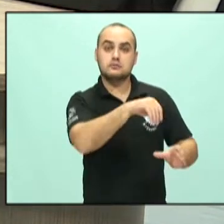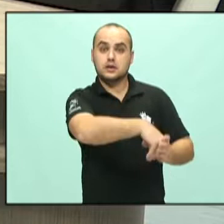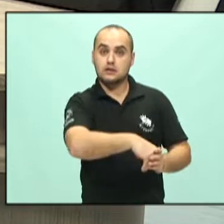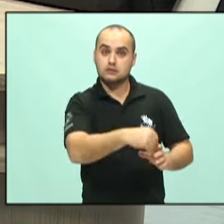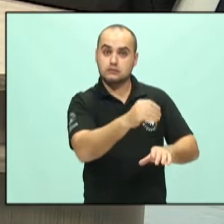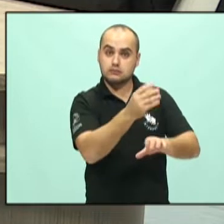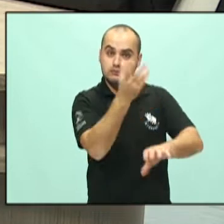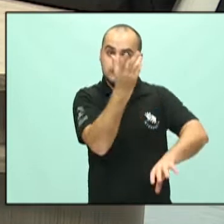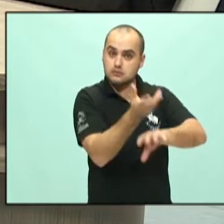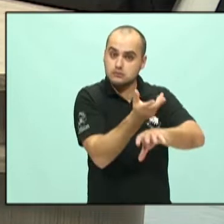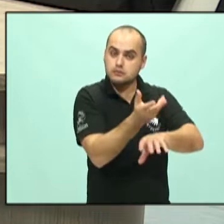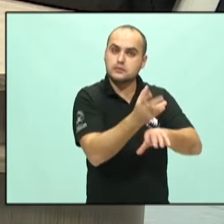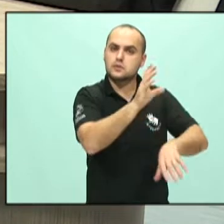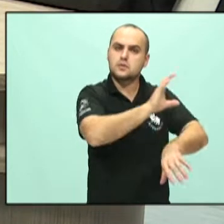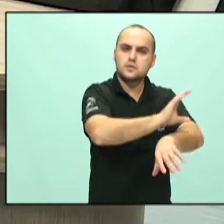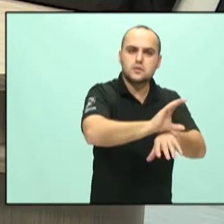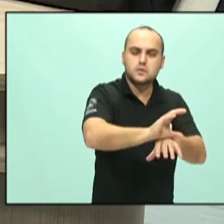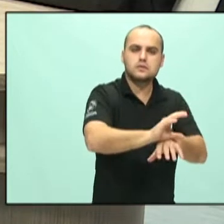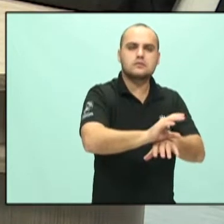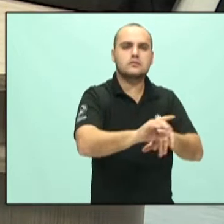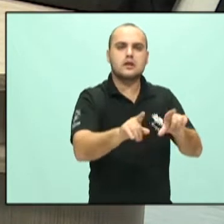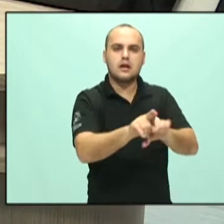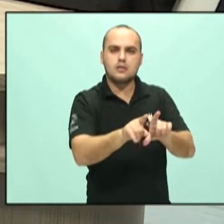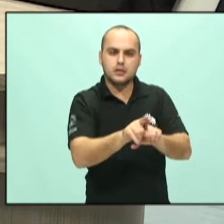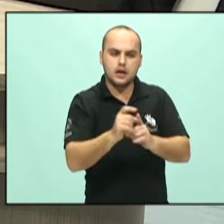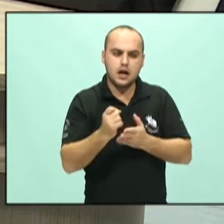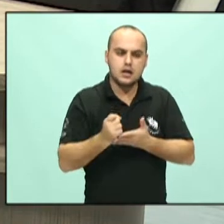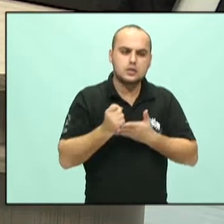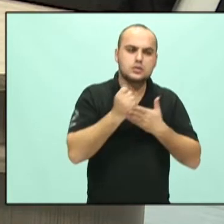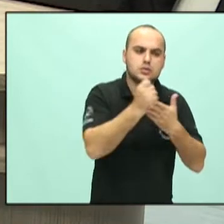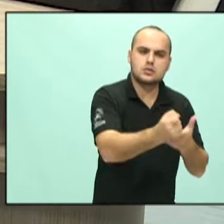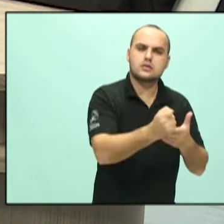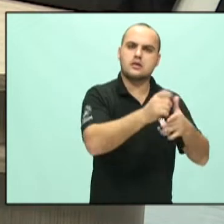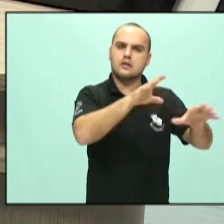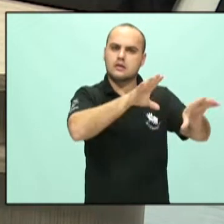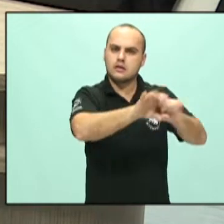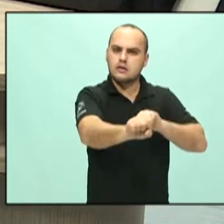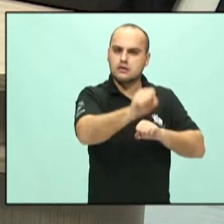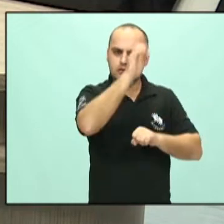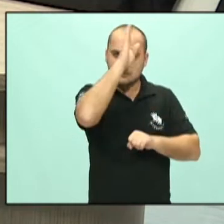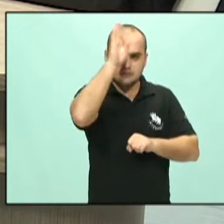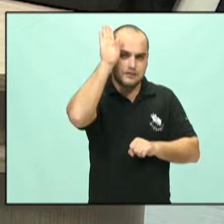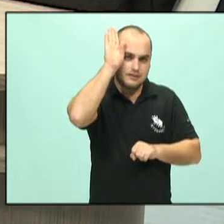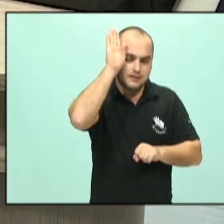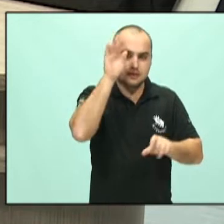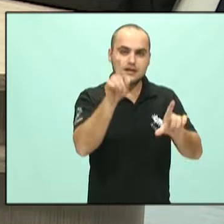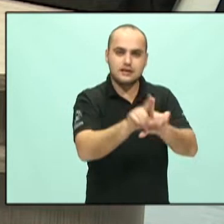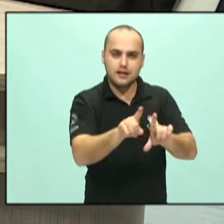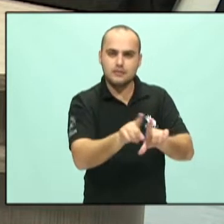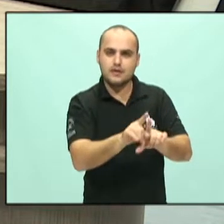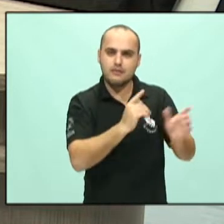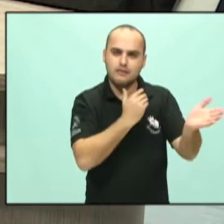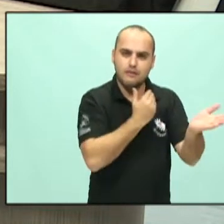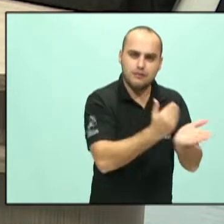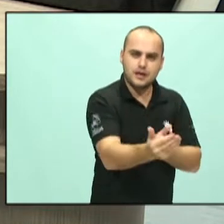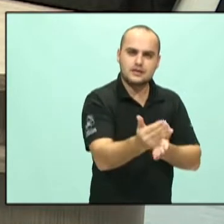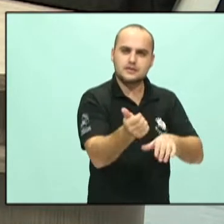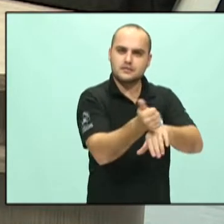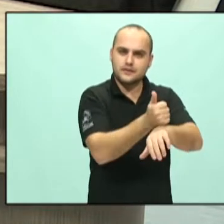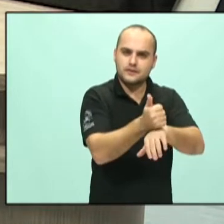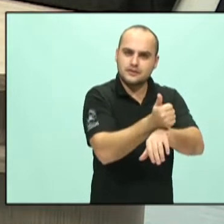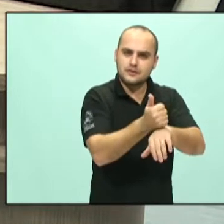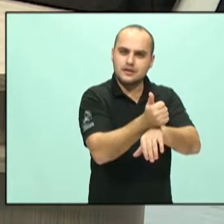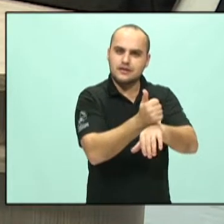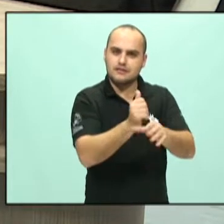do curso e a contribuição para a formação acadêmica e o início da atividade profissional no